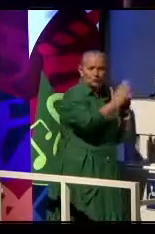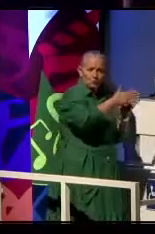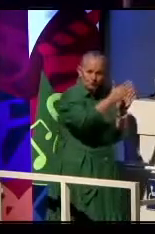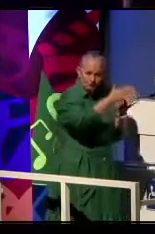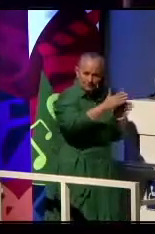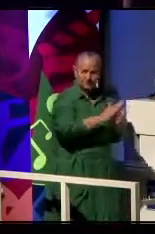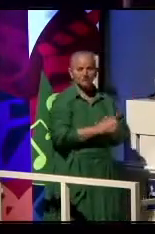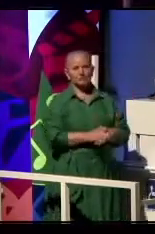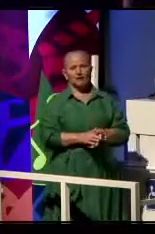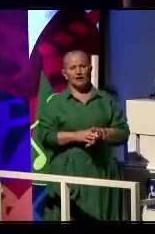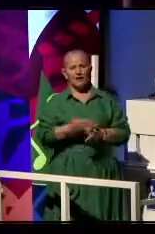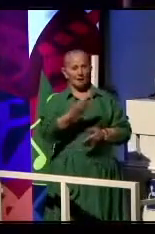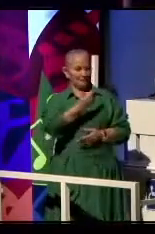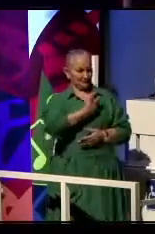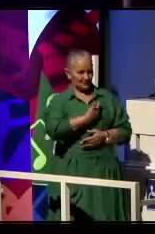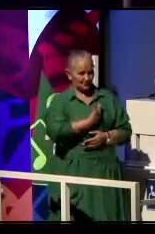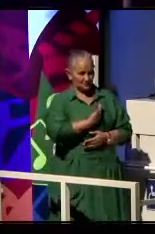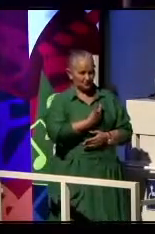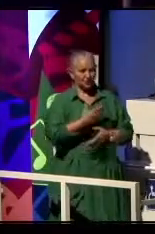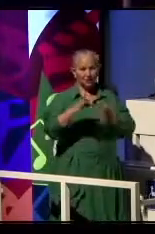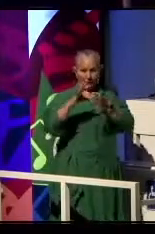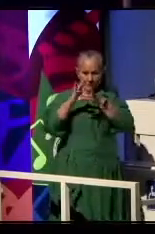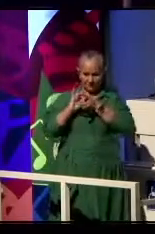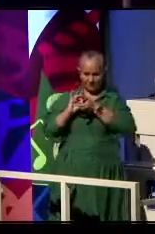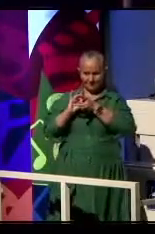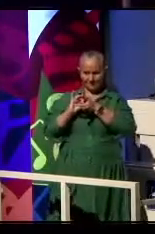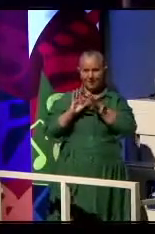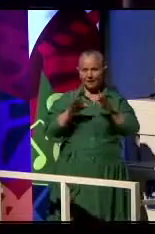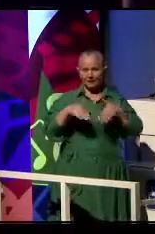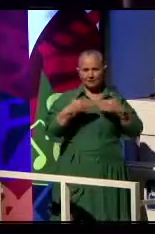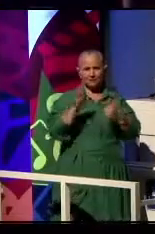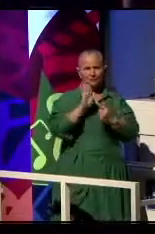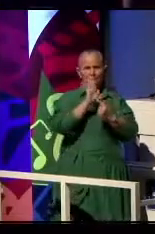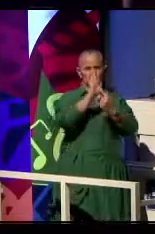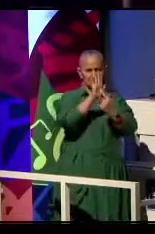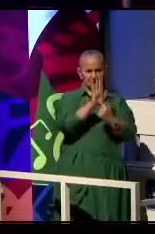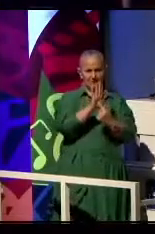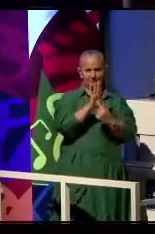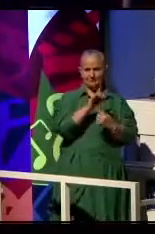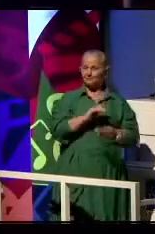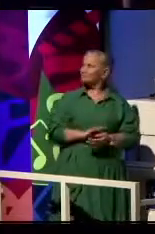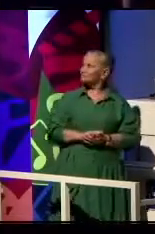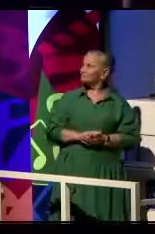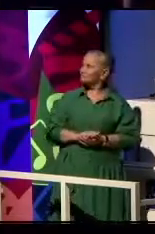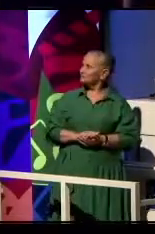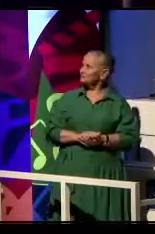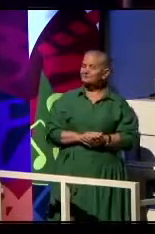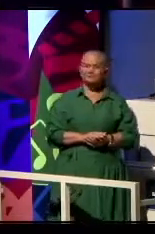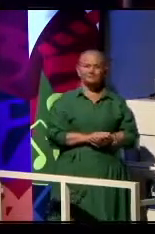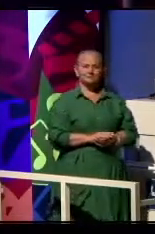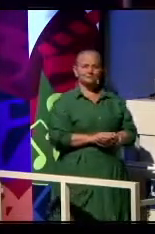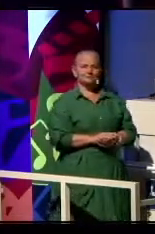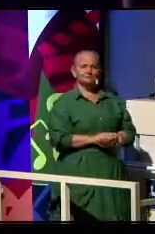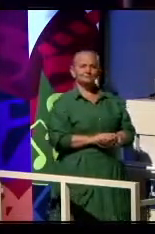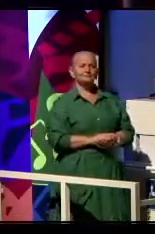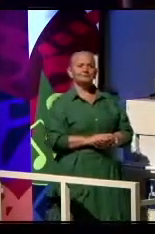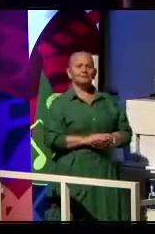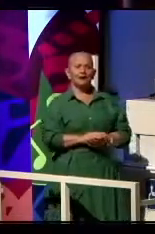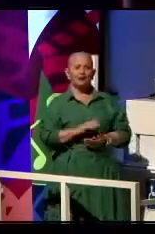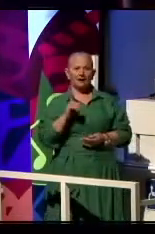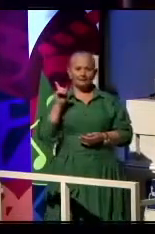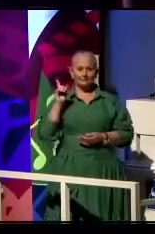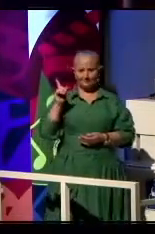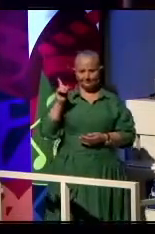a coletividade. Então, a gente vai passar algumas imagens que vai refletir isso aí. Então, é Fernando Brandt, só um minutinho, Fernando